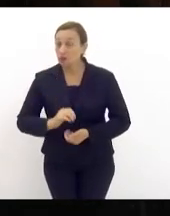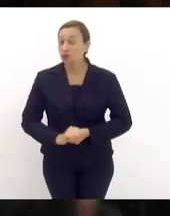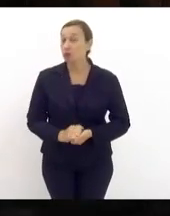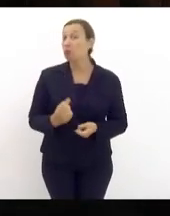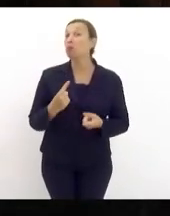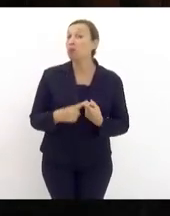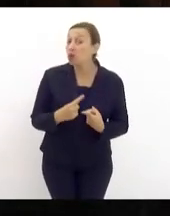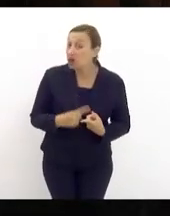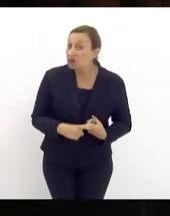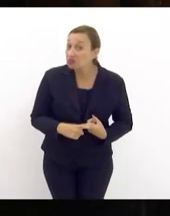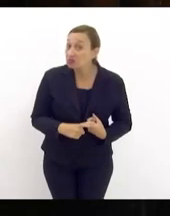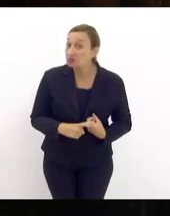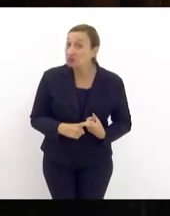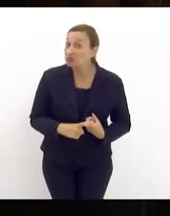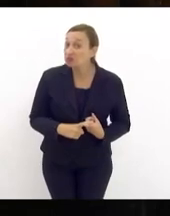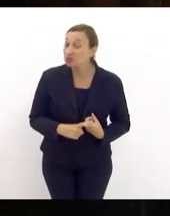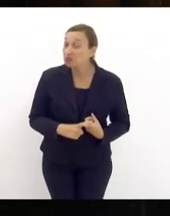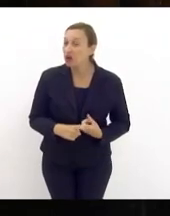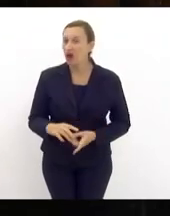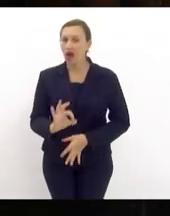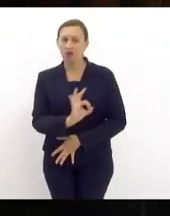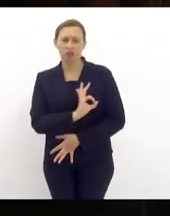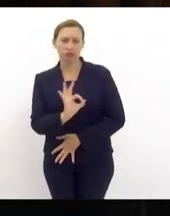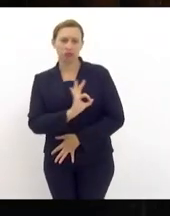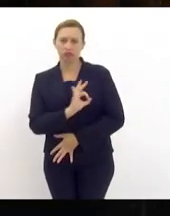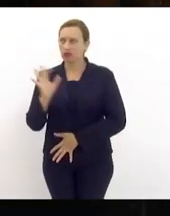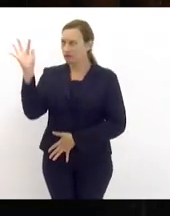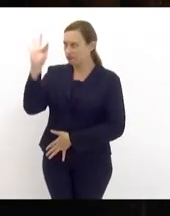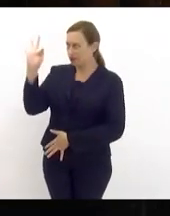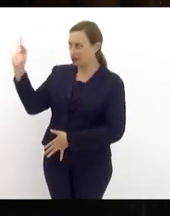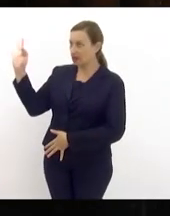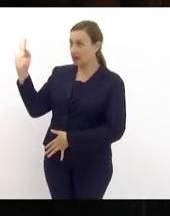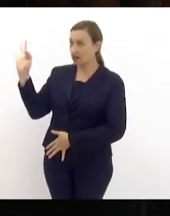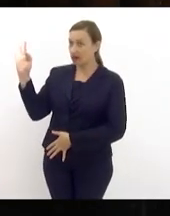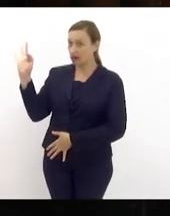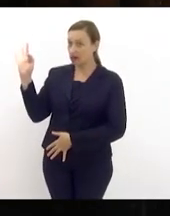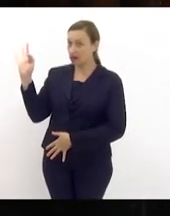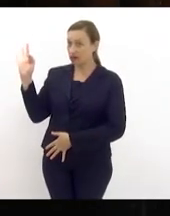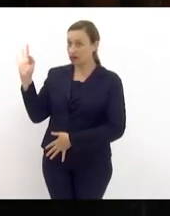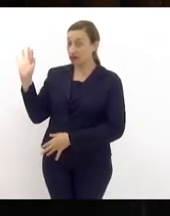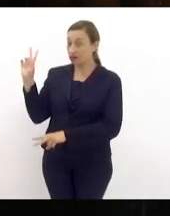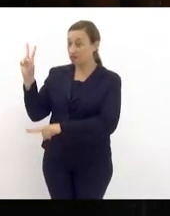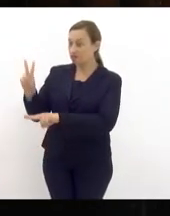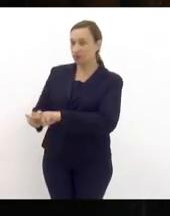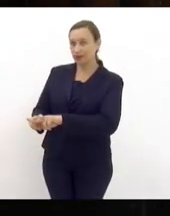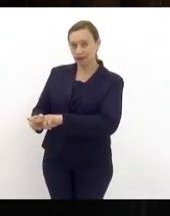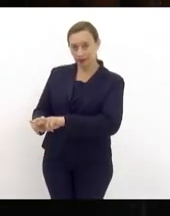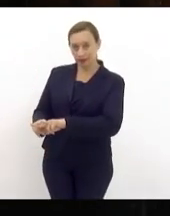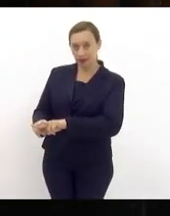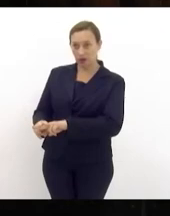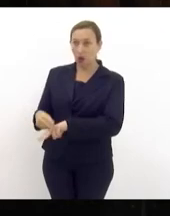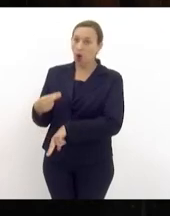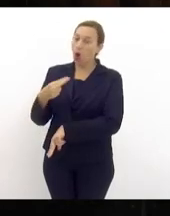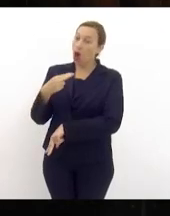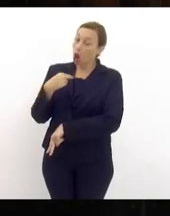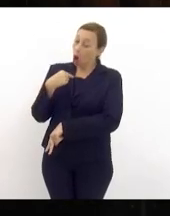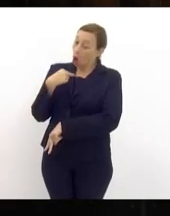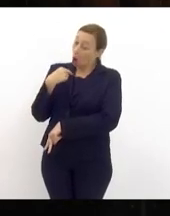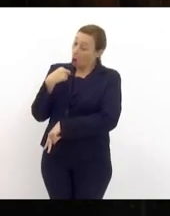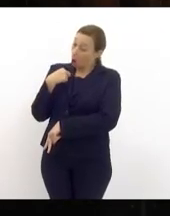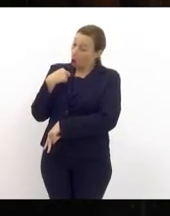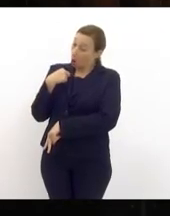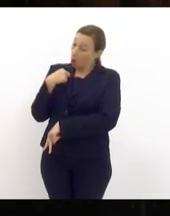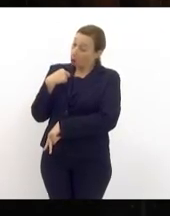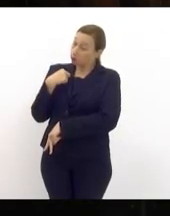porque a Polícia Federal iria ao seu encalço. Isto eu não posso provar, já